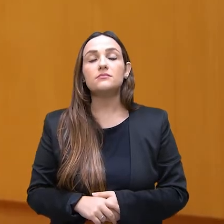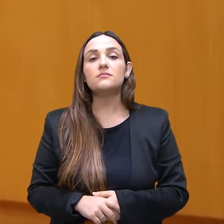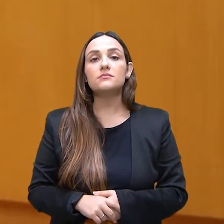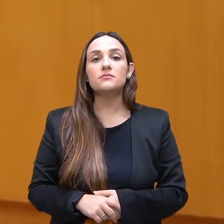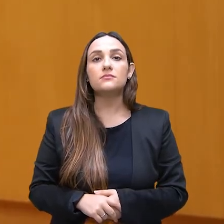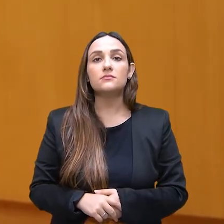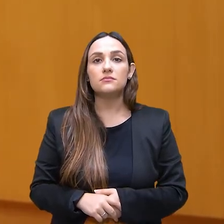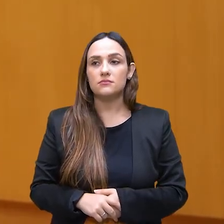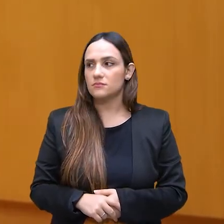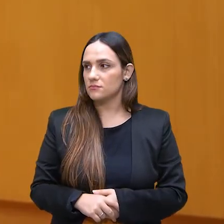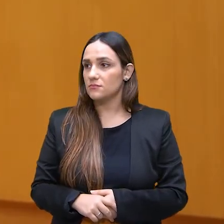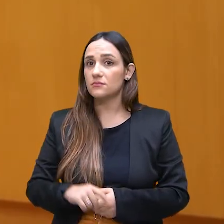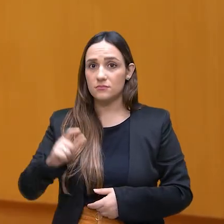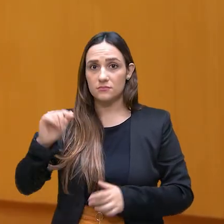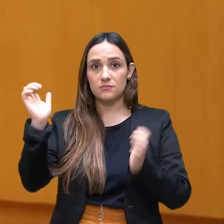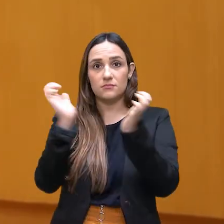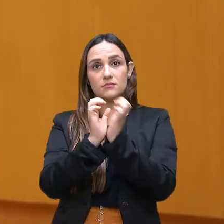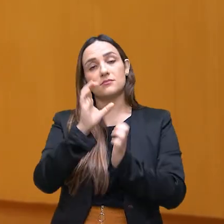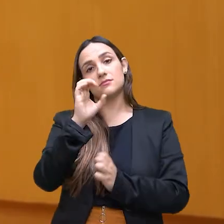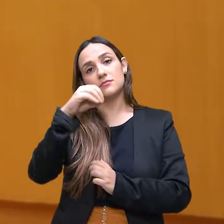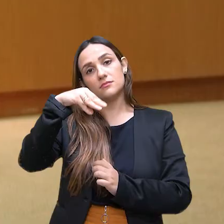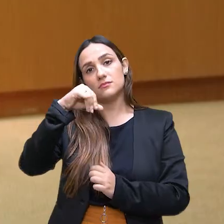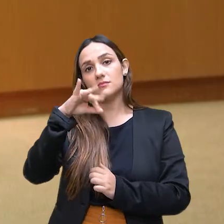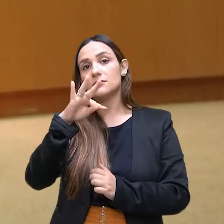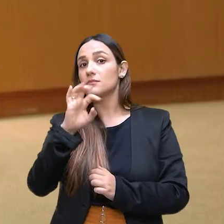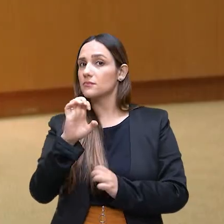comitê, todos têm vez e todos têm